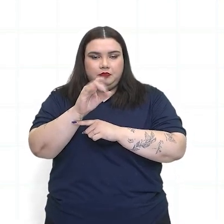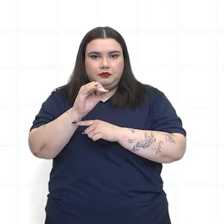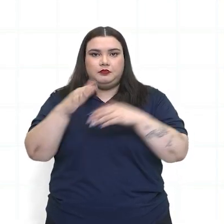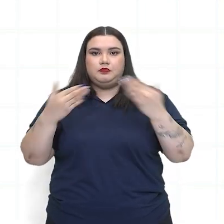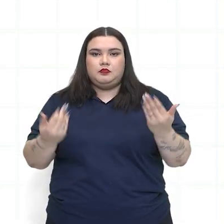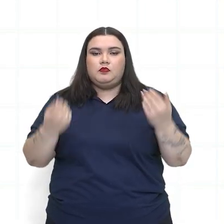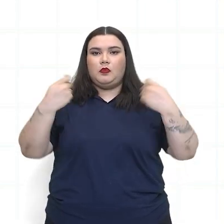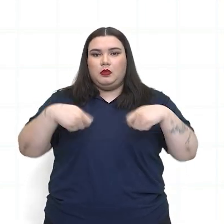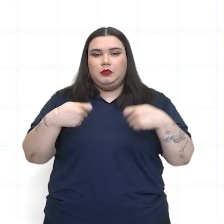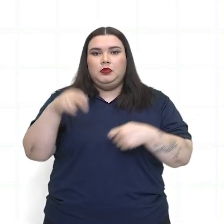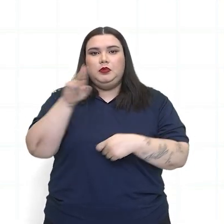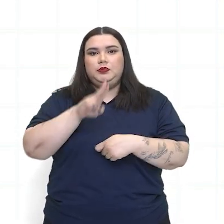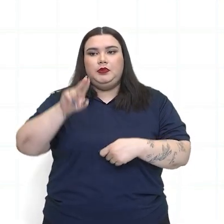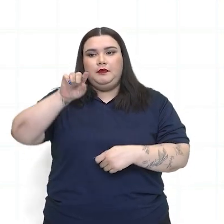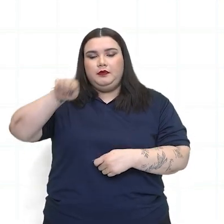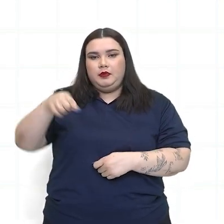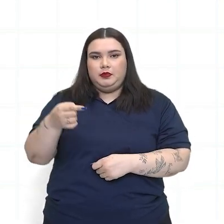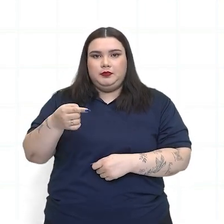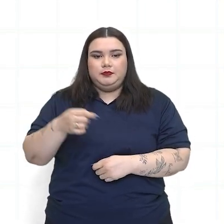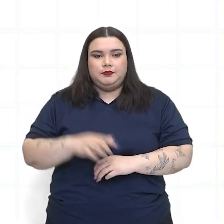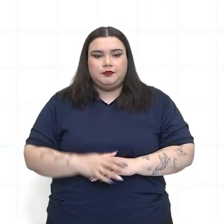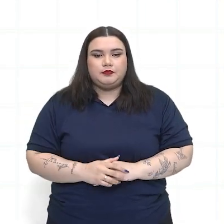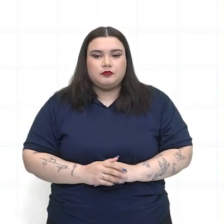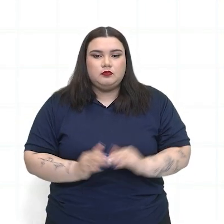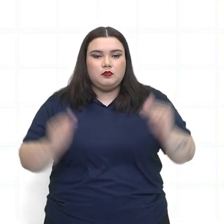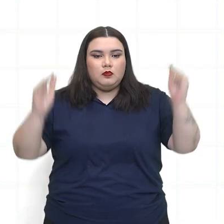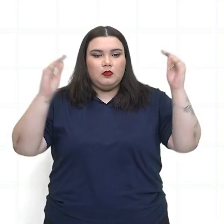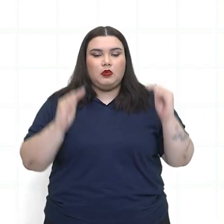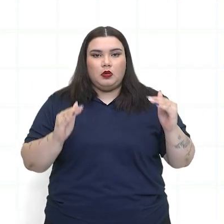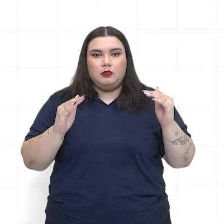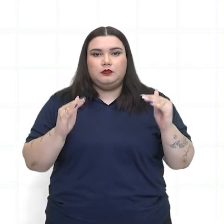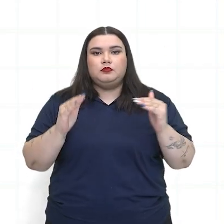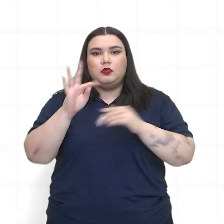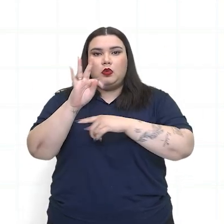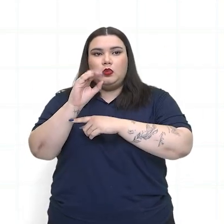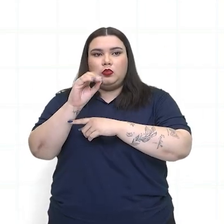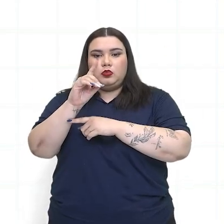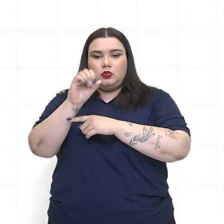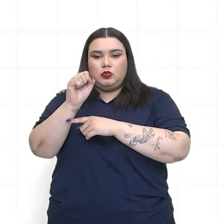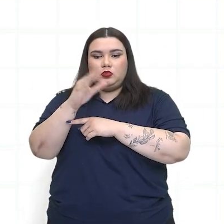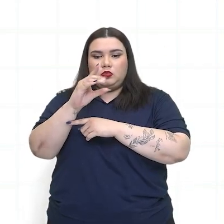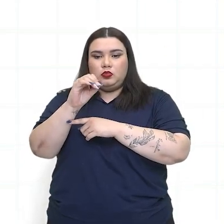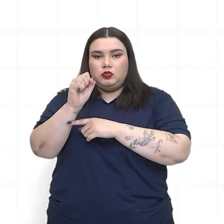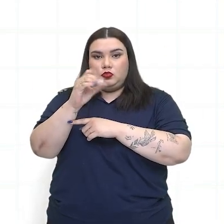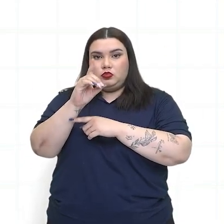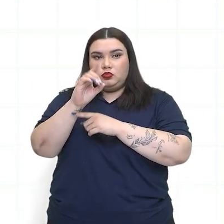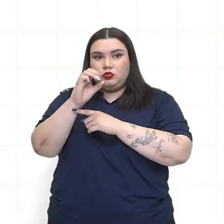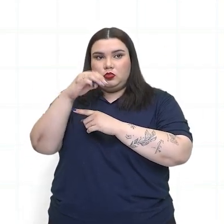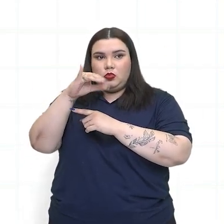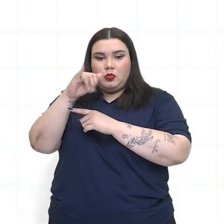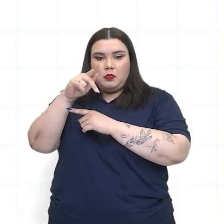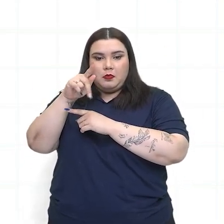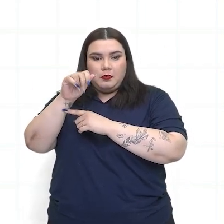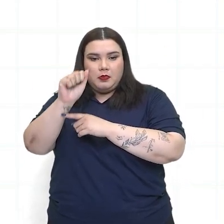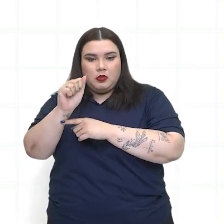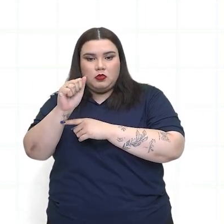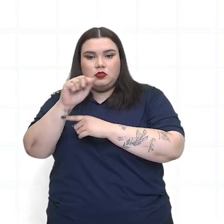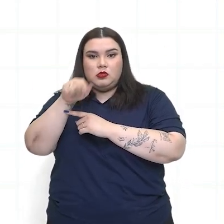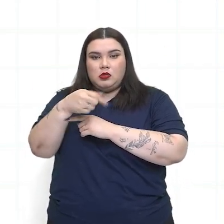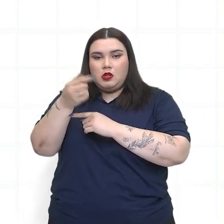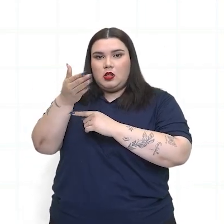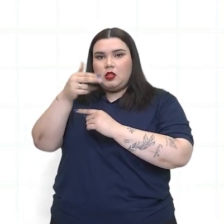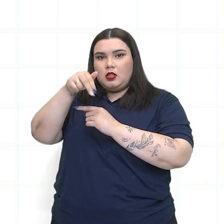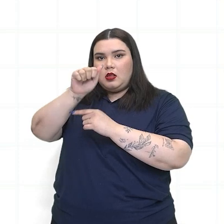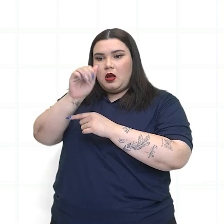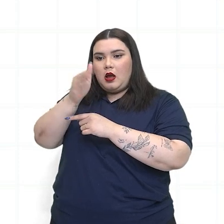Na família, somos todos unidos. Todos os domingos, na casa de meus avós, toda a família